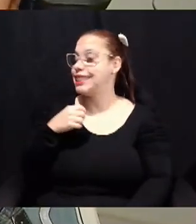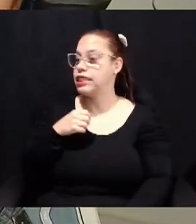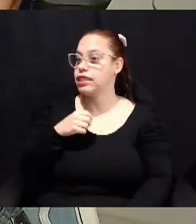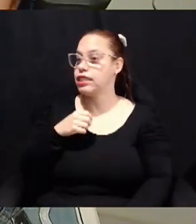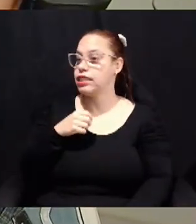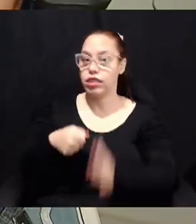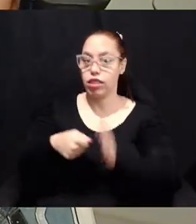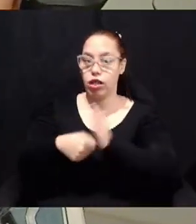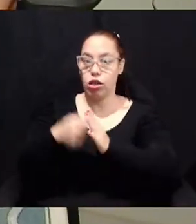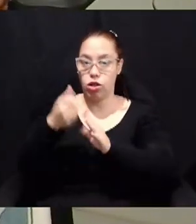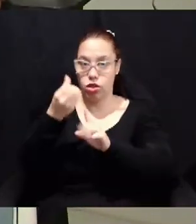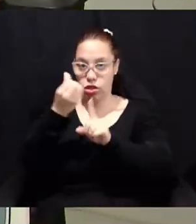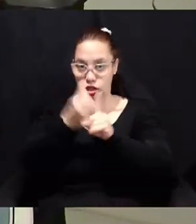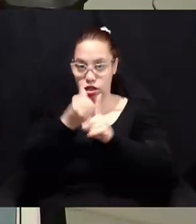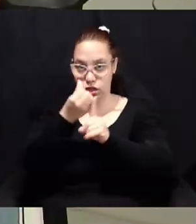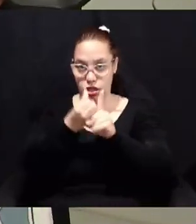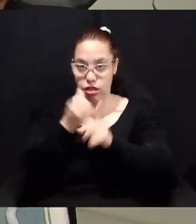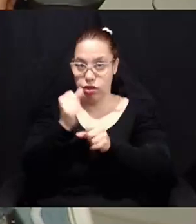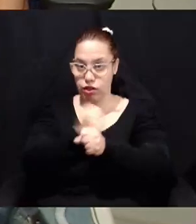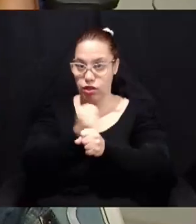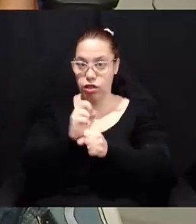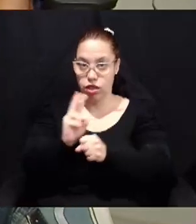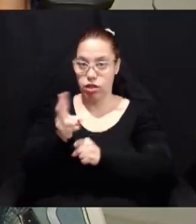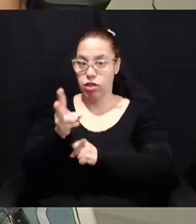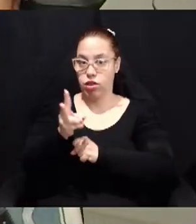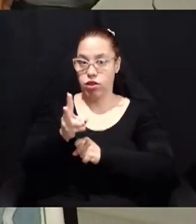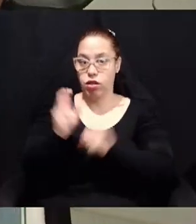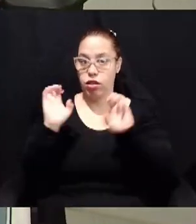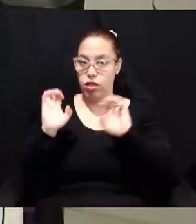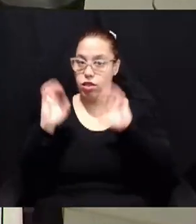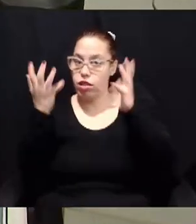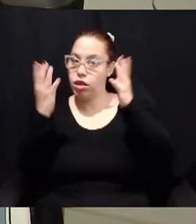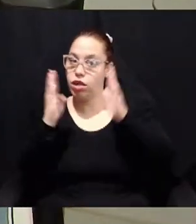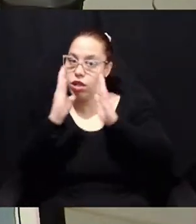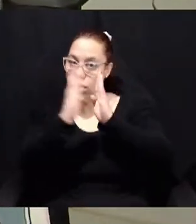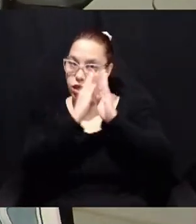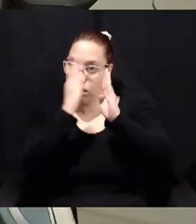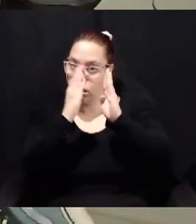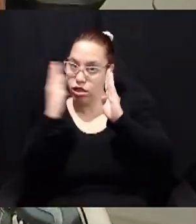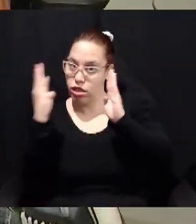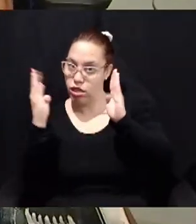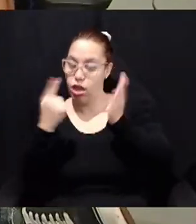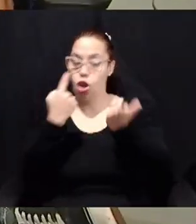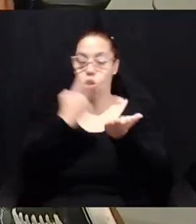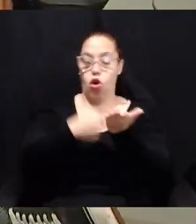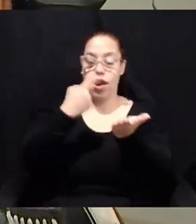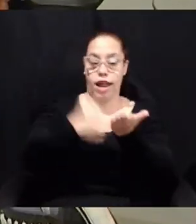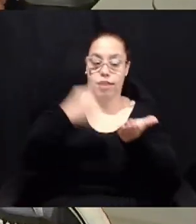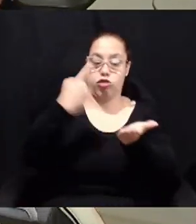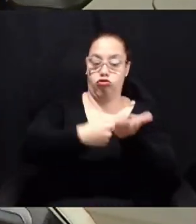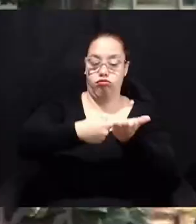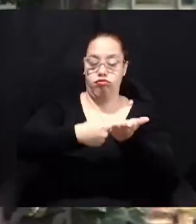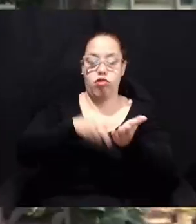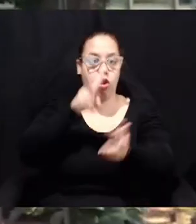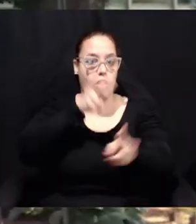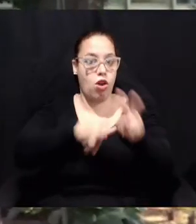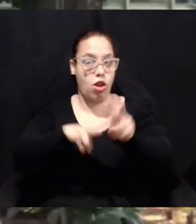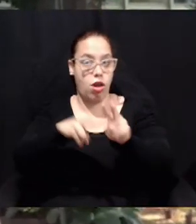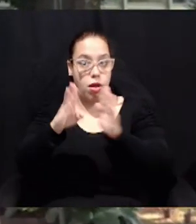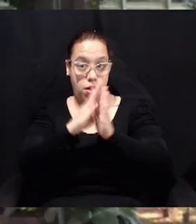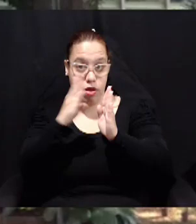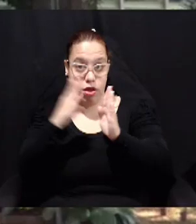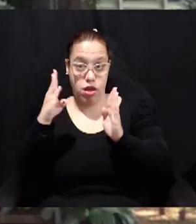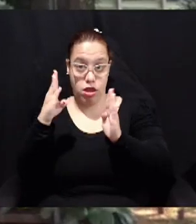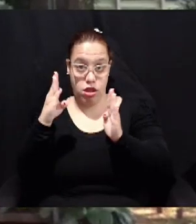semestre, no comecinho do ano, a gente sempre tem o evento lá na biblioteca, anota aí na agenda já para ficar de olho, na Biblioteca Zinc, que fica ali